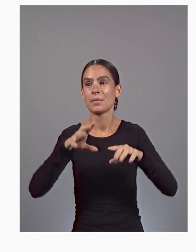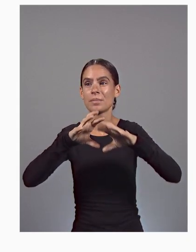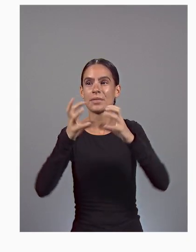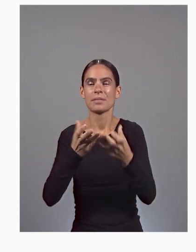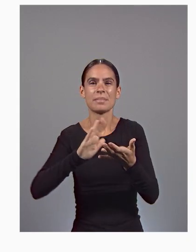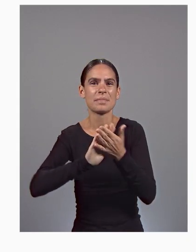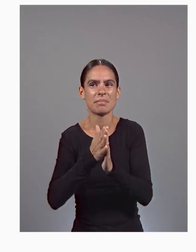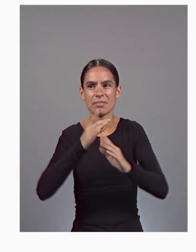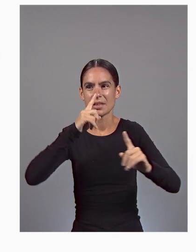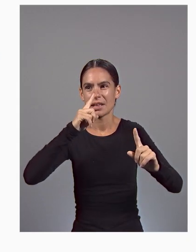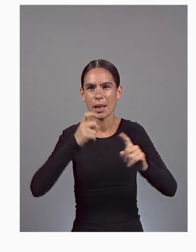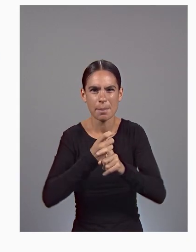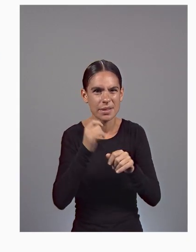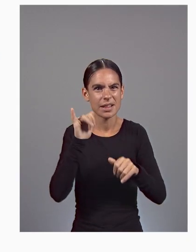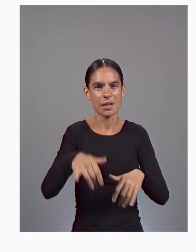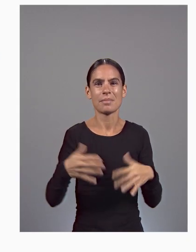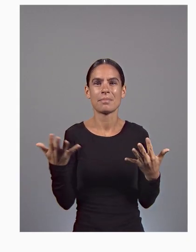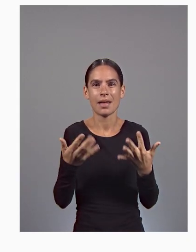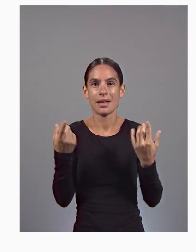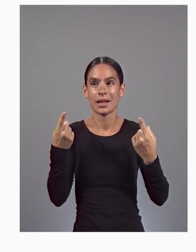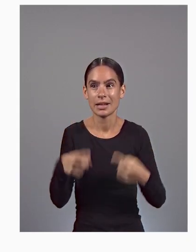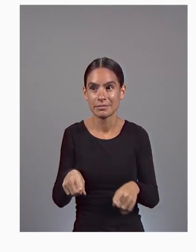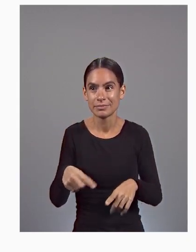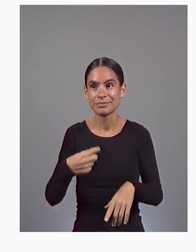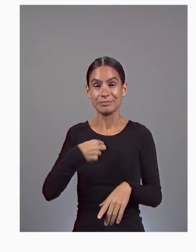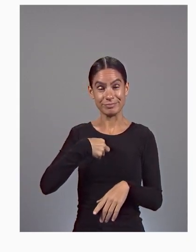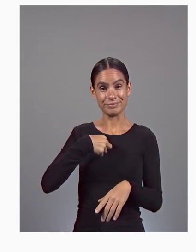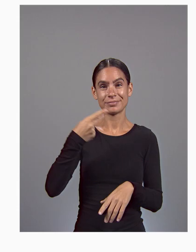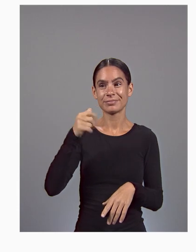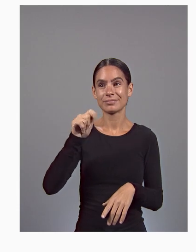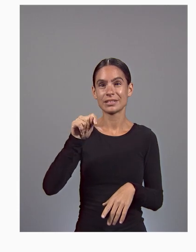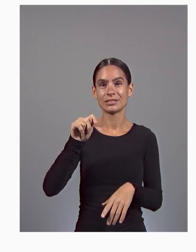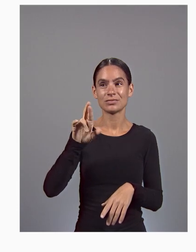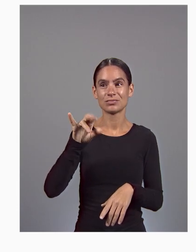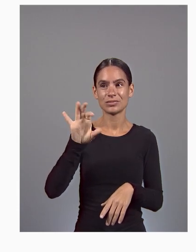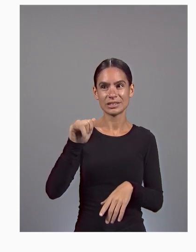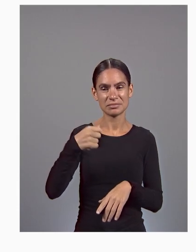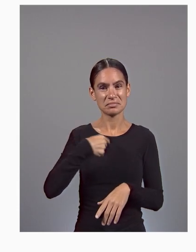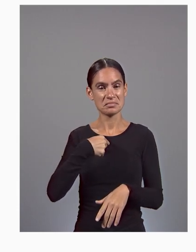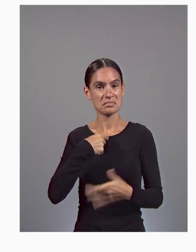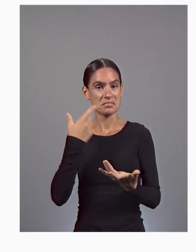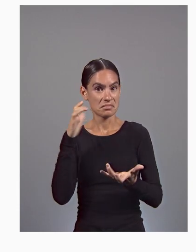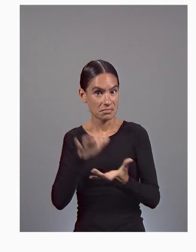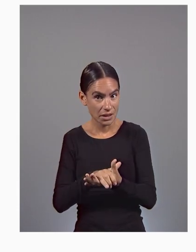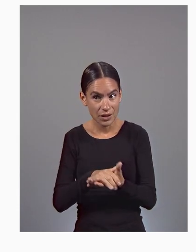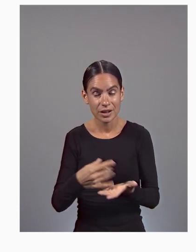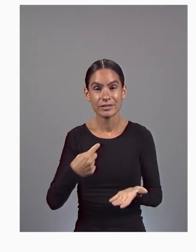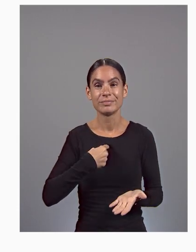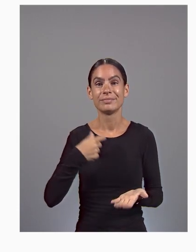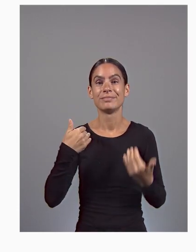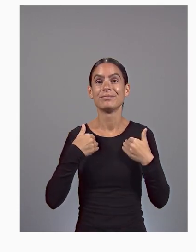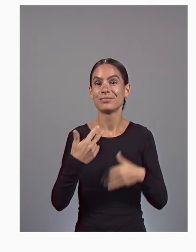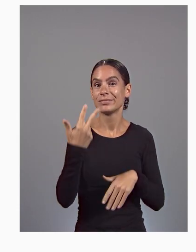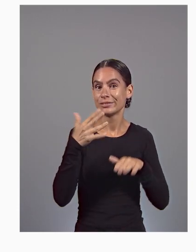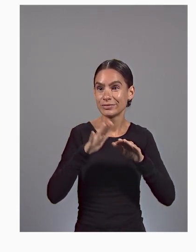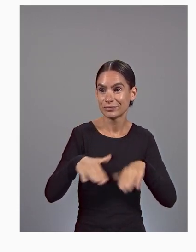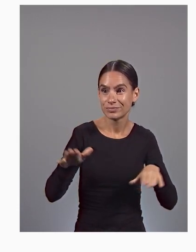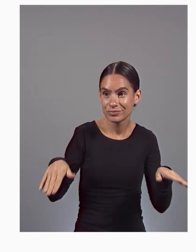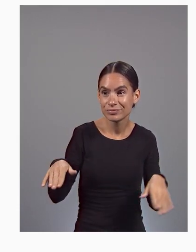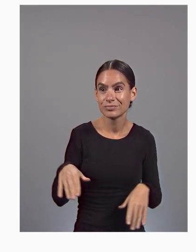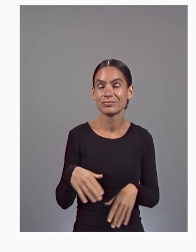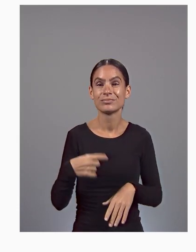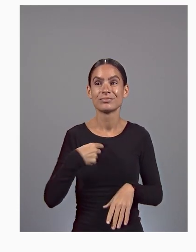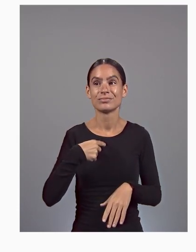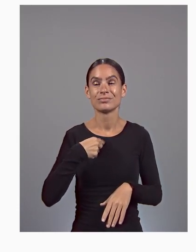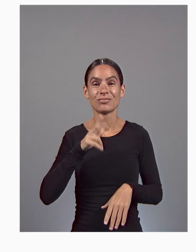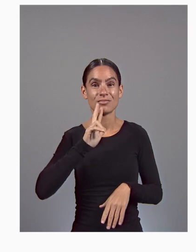Eu, Patrícia, mulher casada, mãe de 3 filhos, 39 anos, profissão,